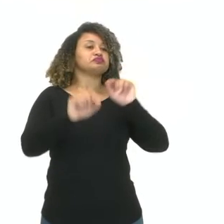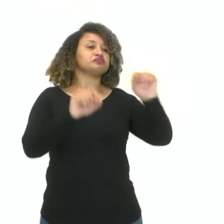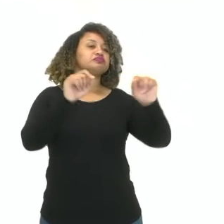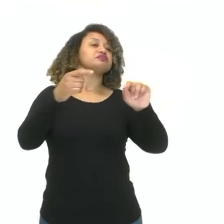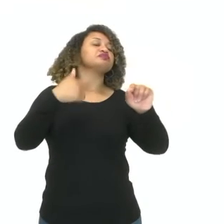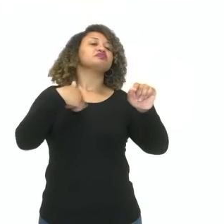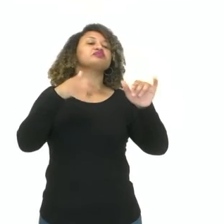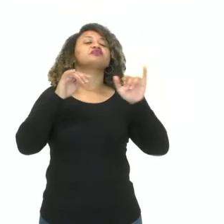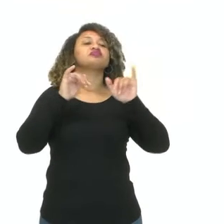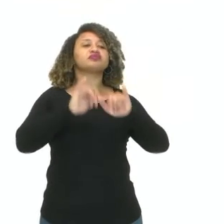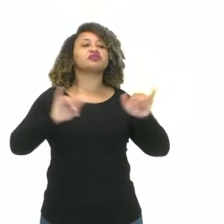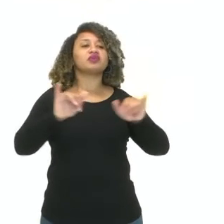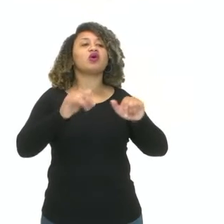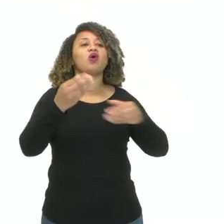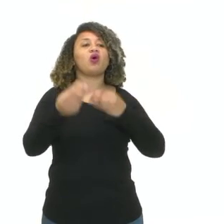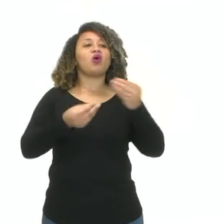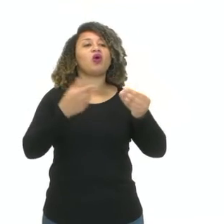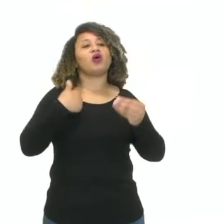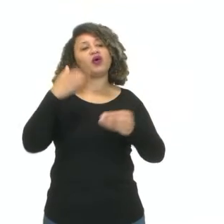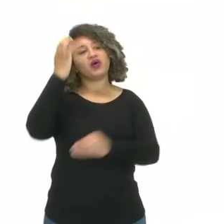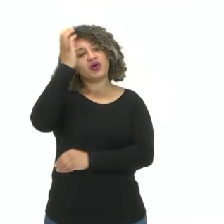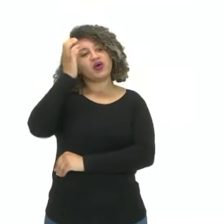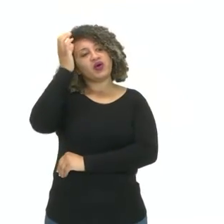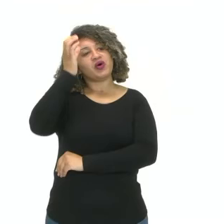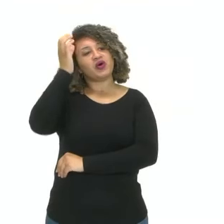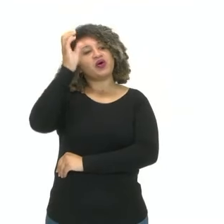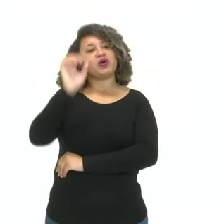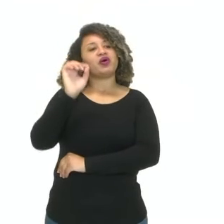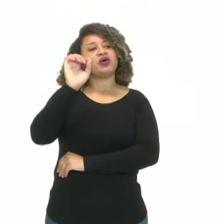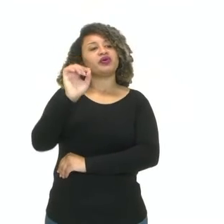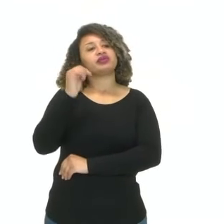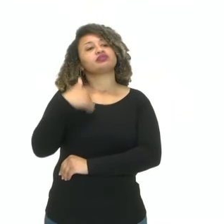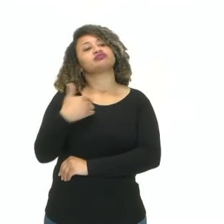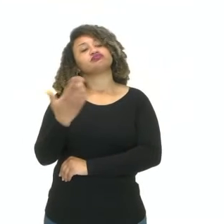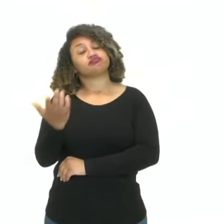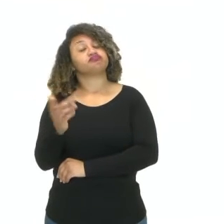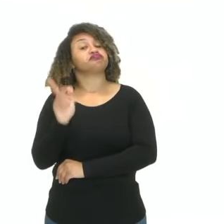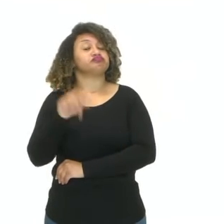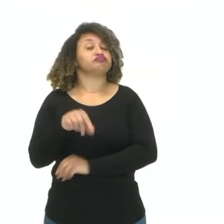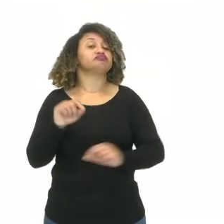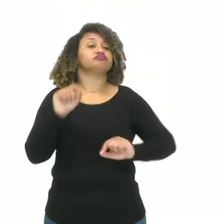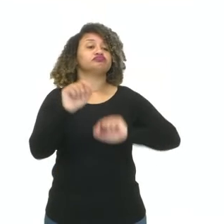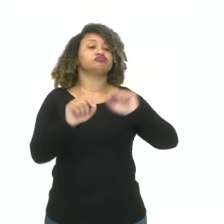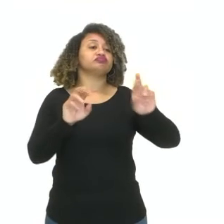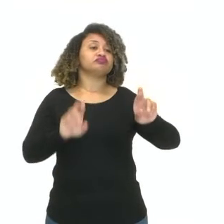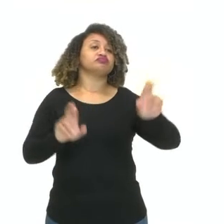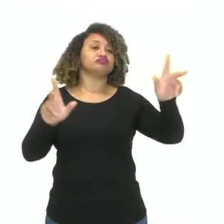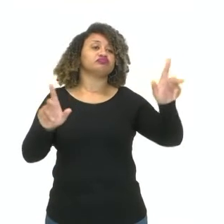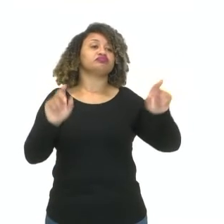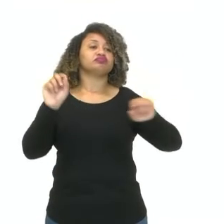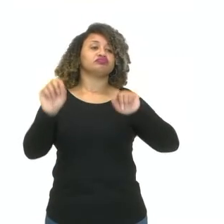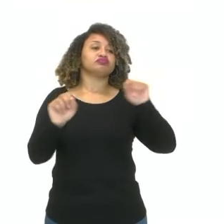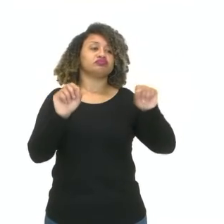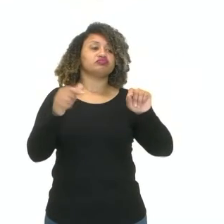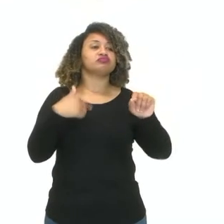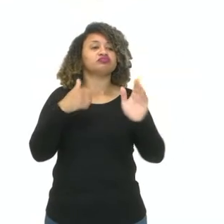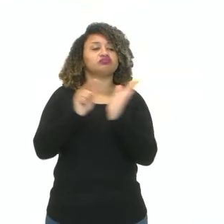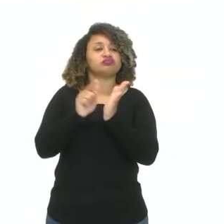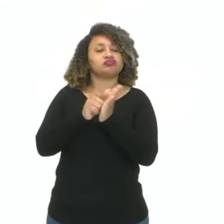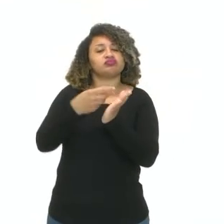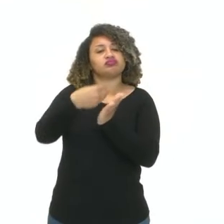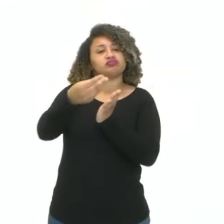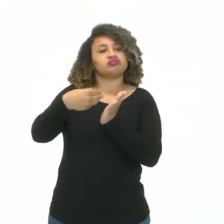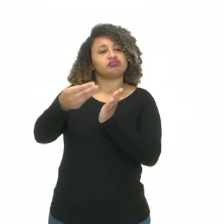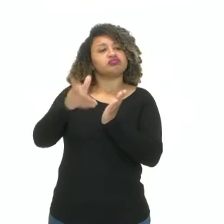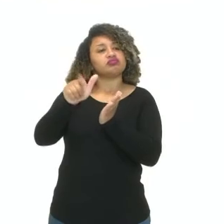campanha de conscientização, né, e que se difere, então, esse panfleto